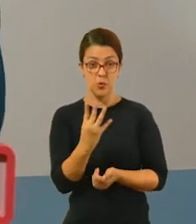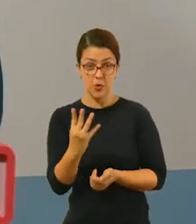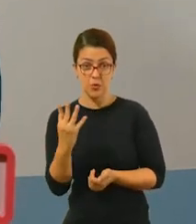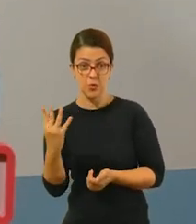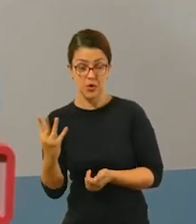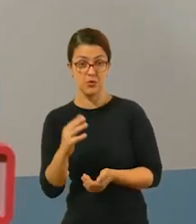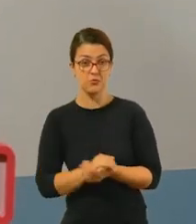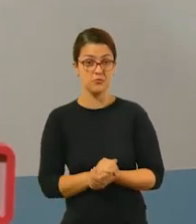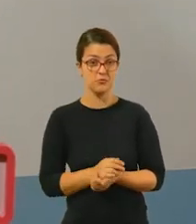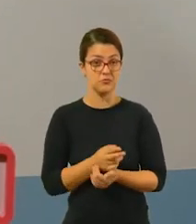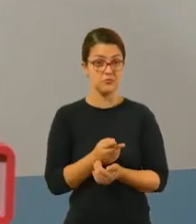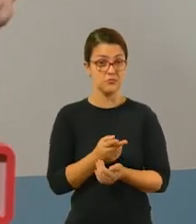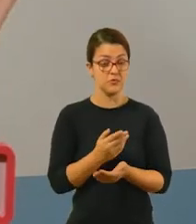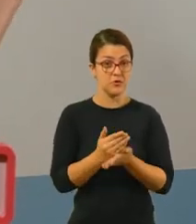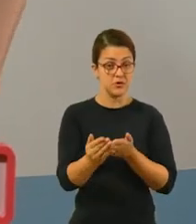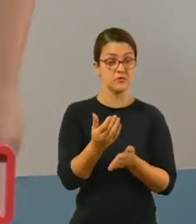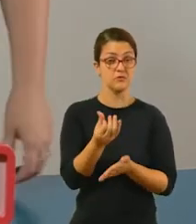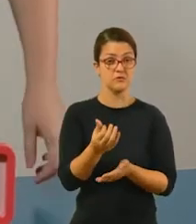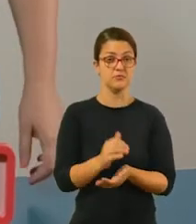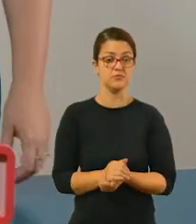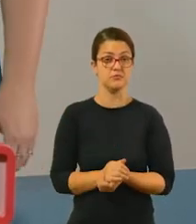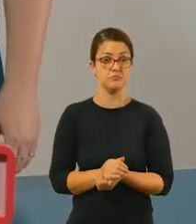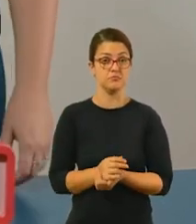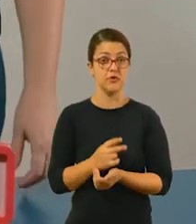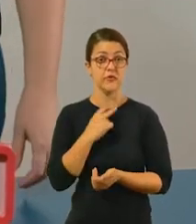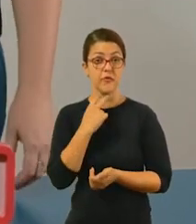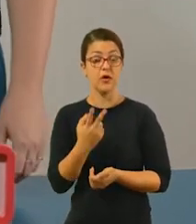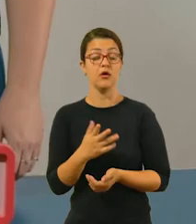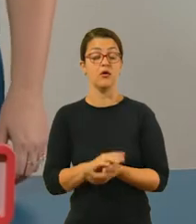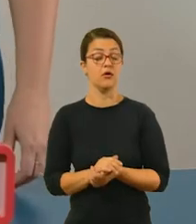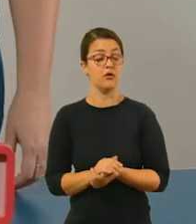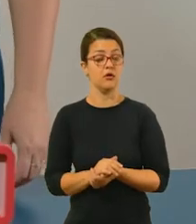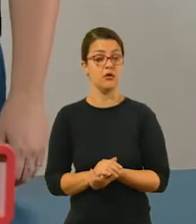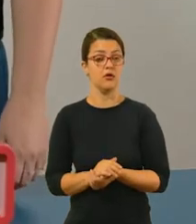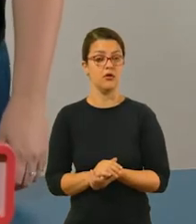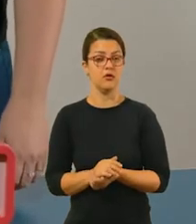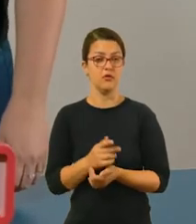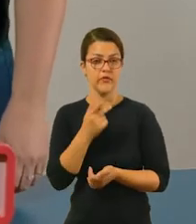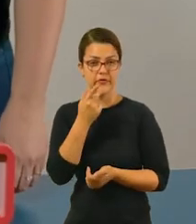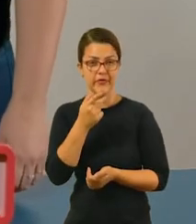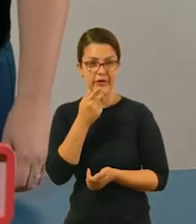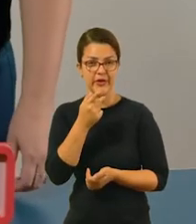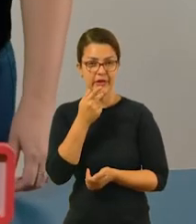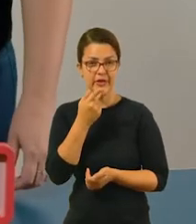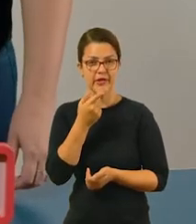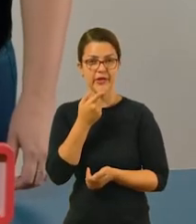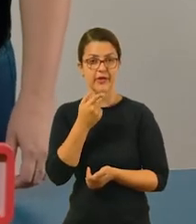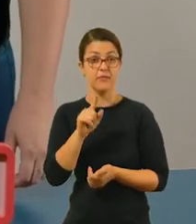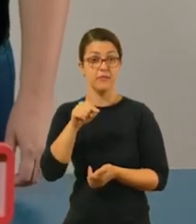Tentem contar alto nessa sequência, antes de fazer as atividades para treinar.